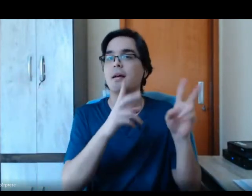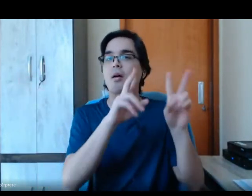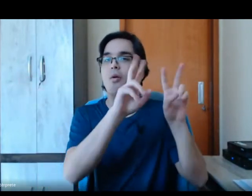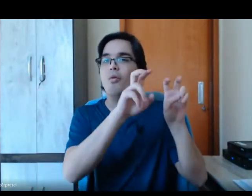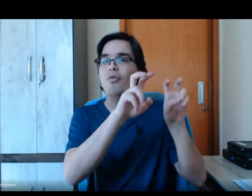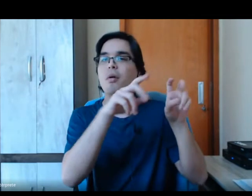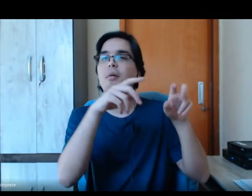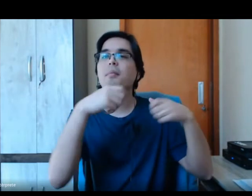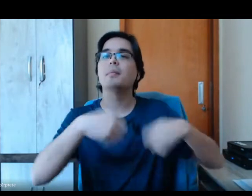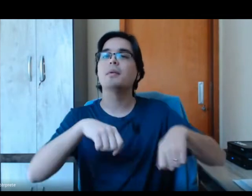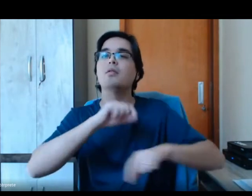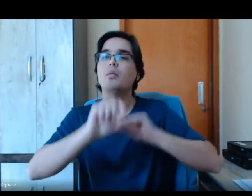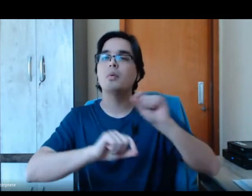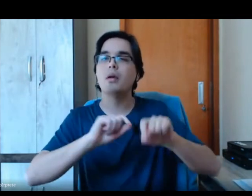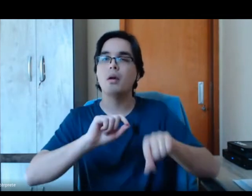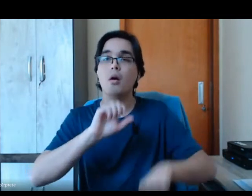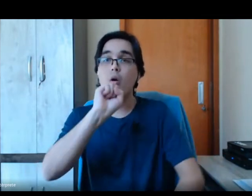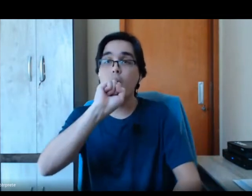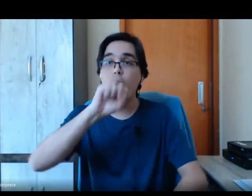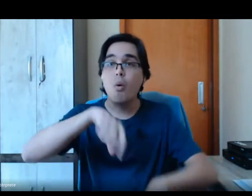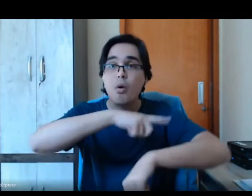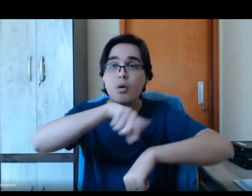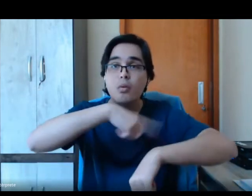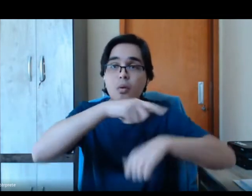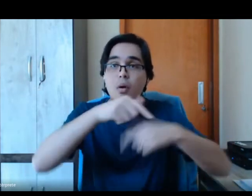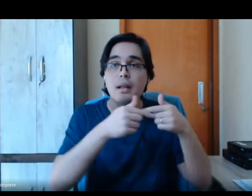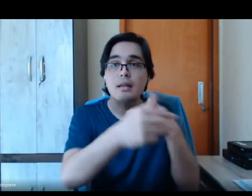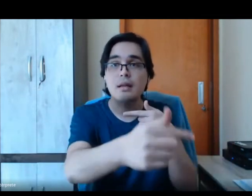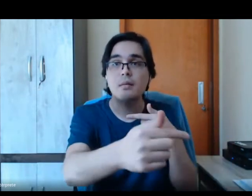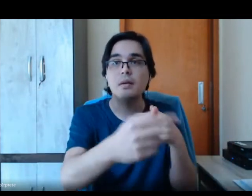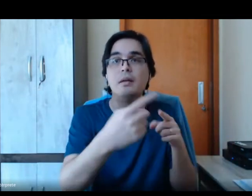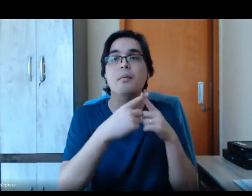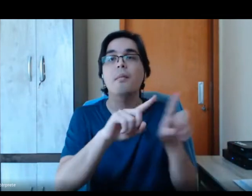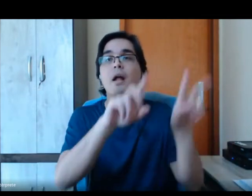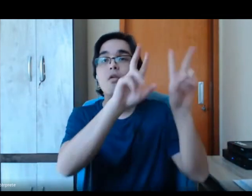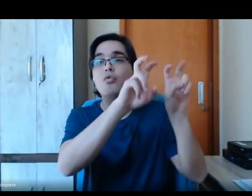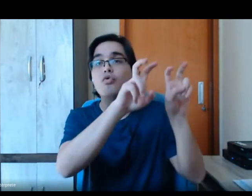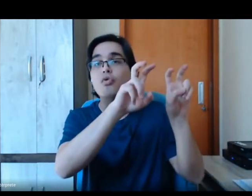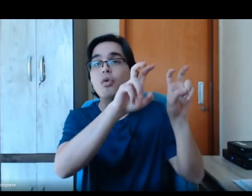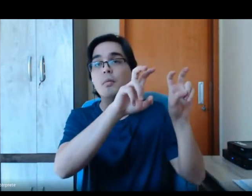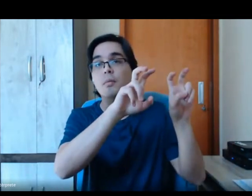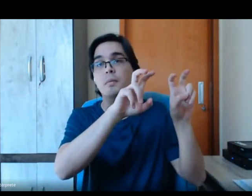Pensando nessa carga horária das 16, né? Sim, sim. Obrigada.